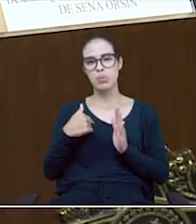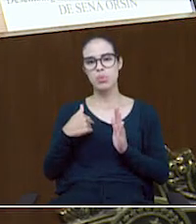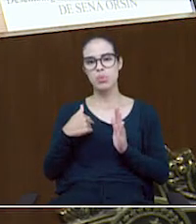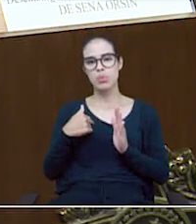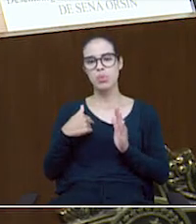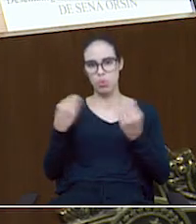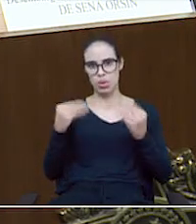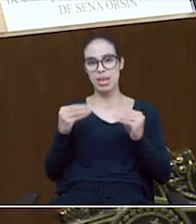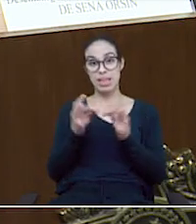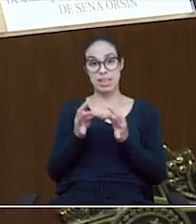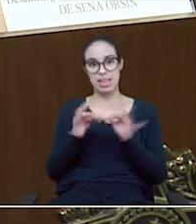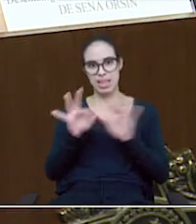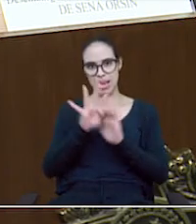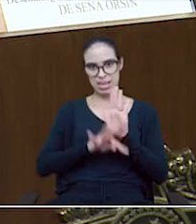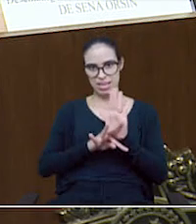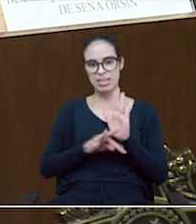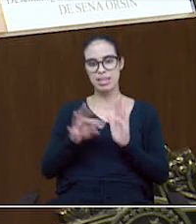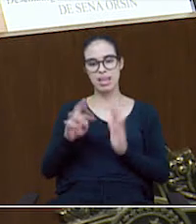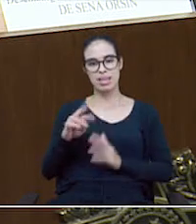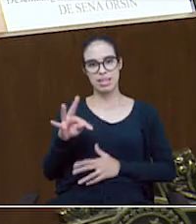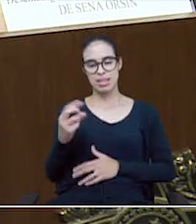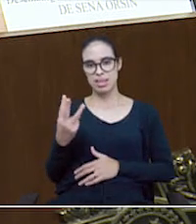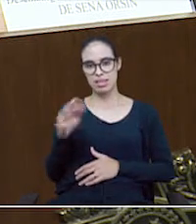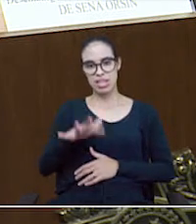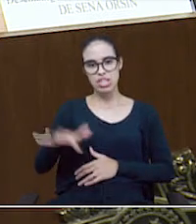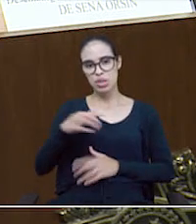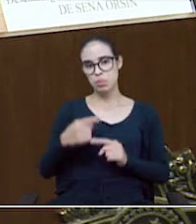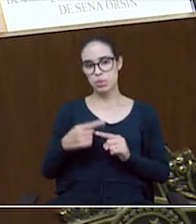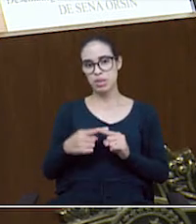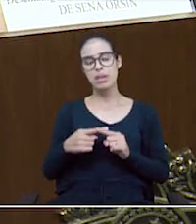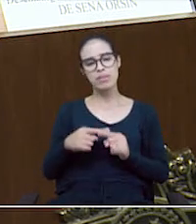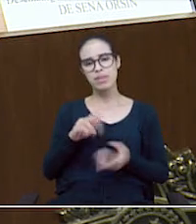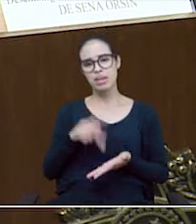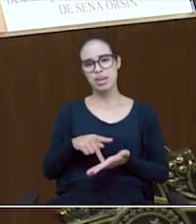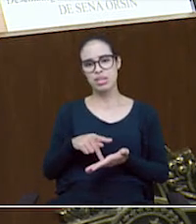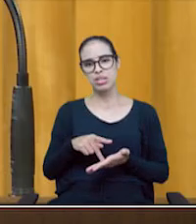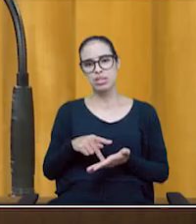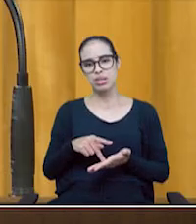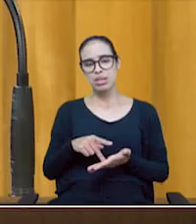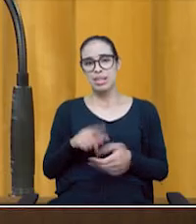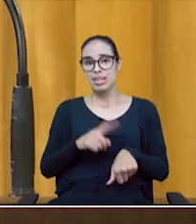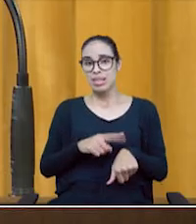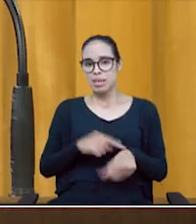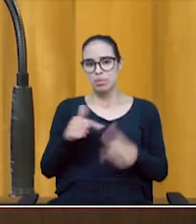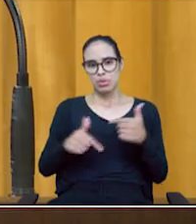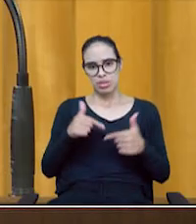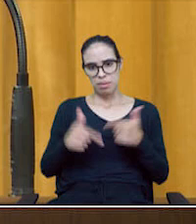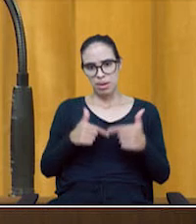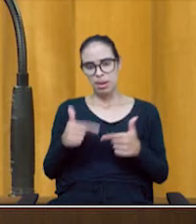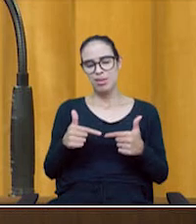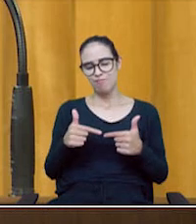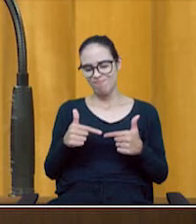Terceira Região, porque realmente eu acho que essa questão da carga de trabalho é algo que